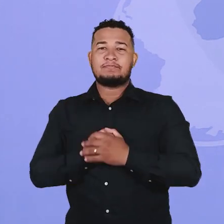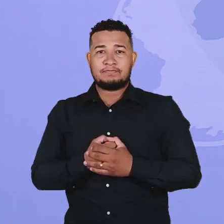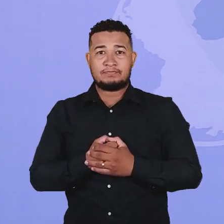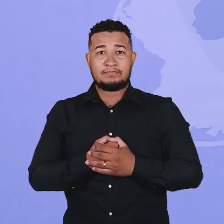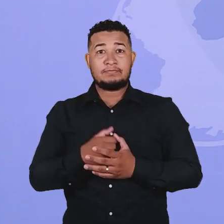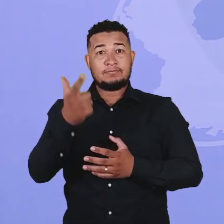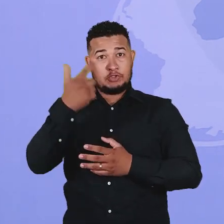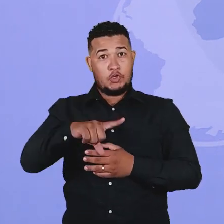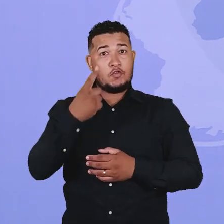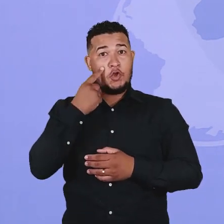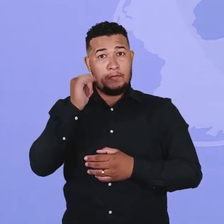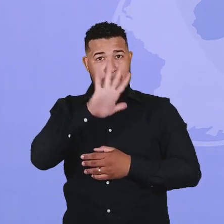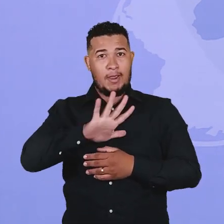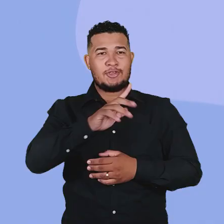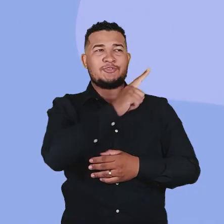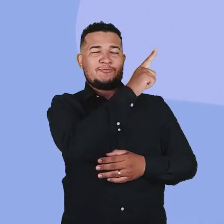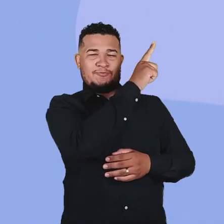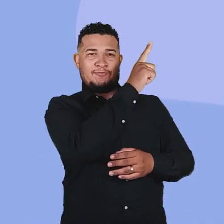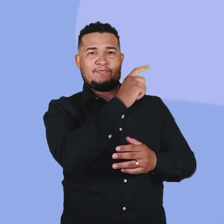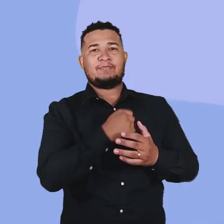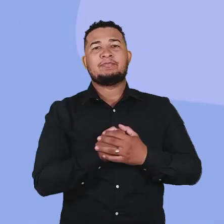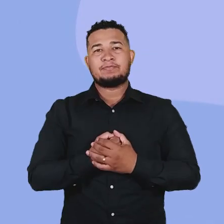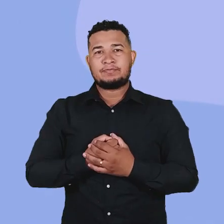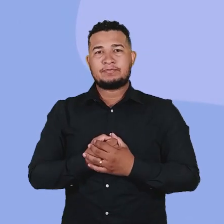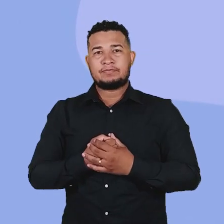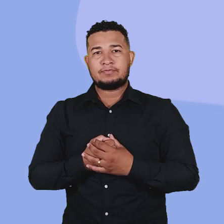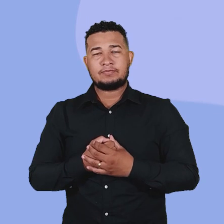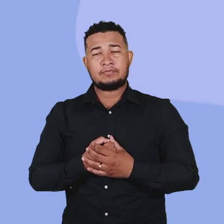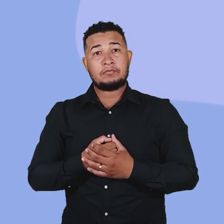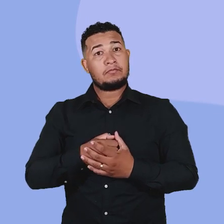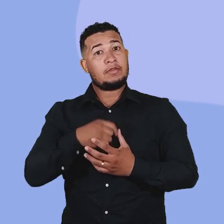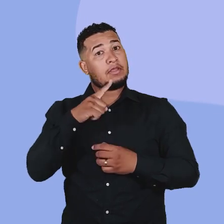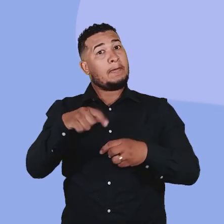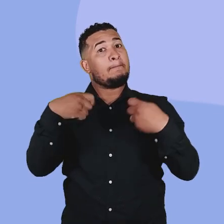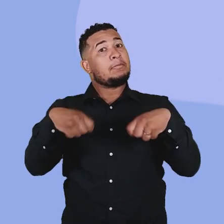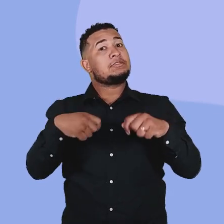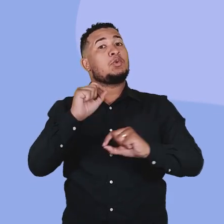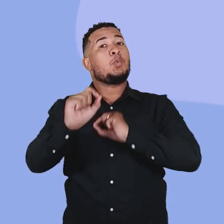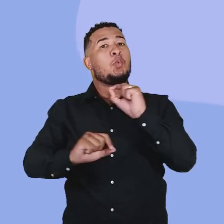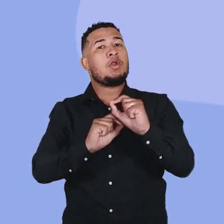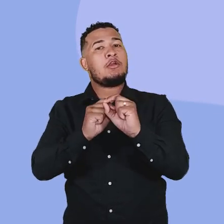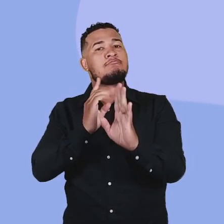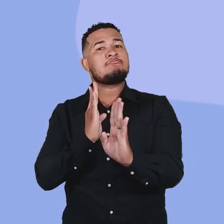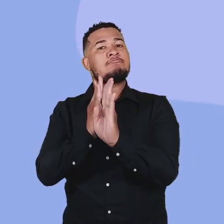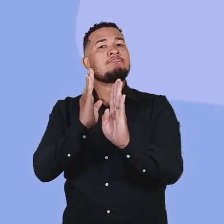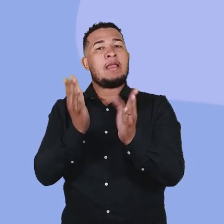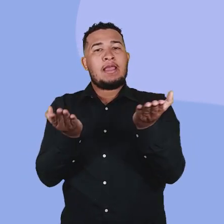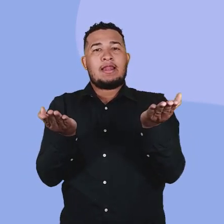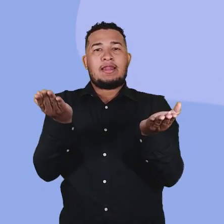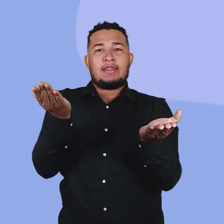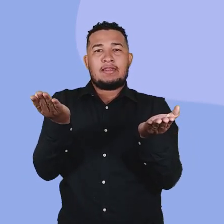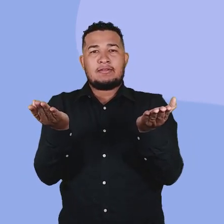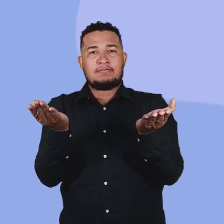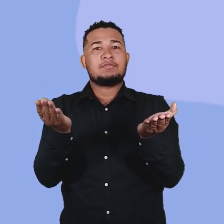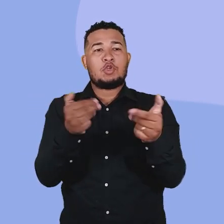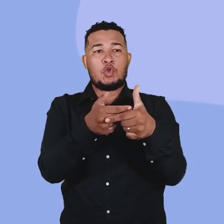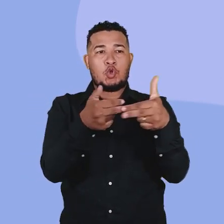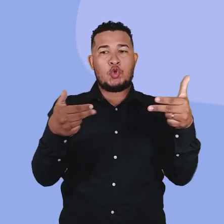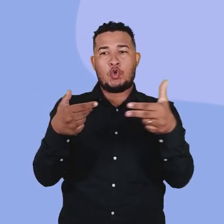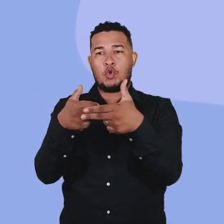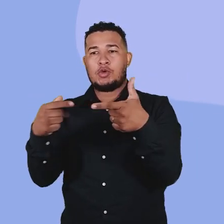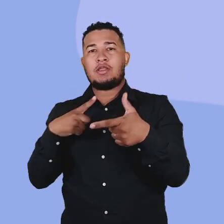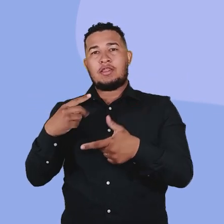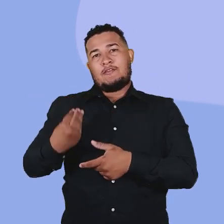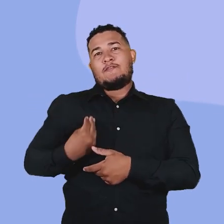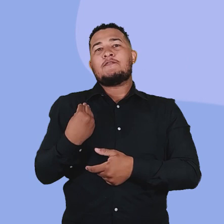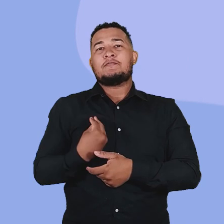direção correta. Vamos de novo para o slide, benefícios e investimentos. Para isso, precisamos buscar o equilíbrio entre os elementos que